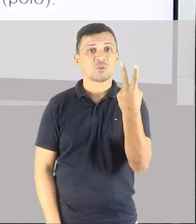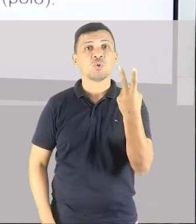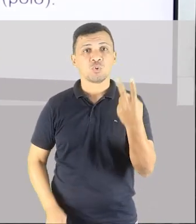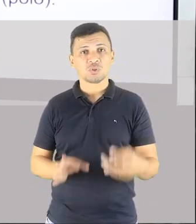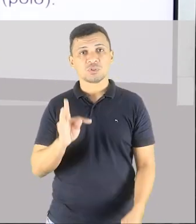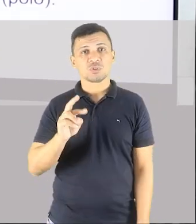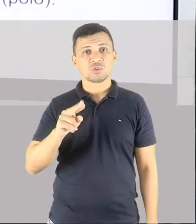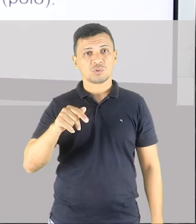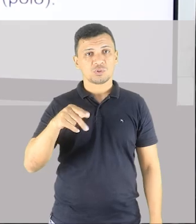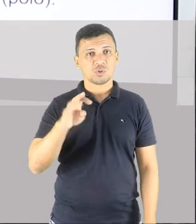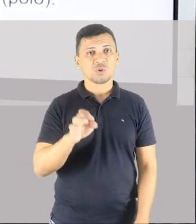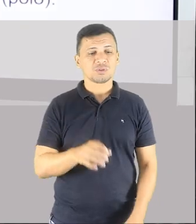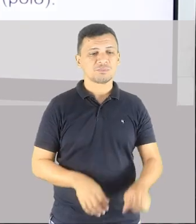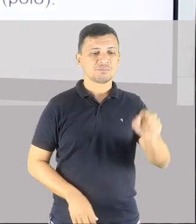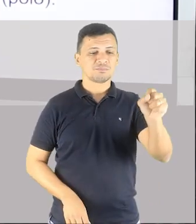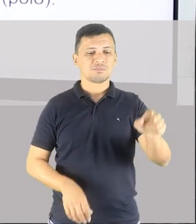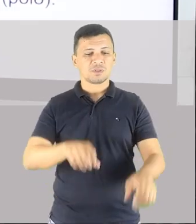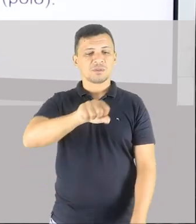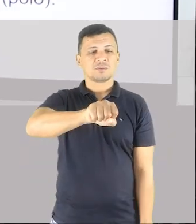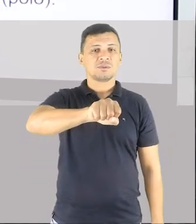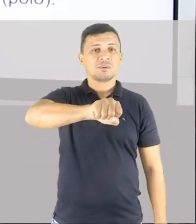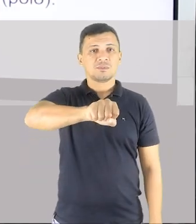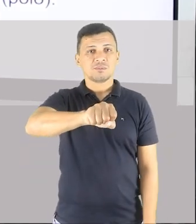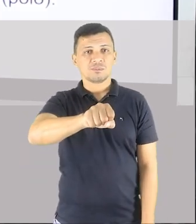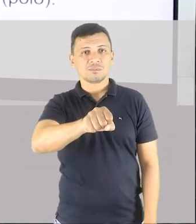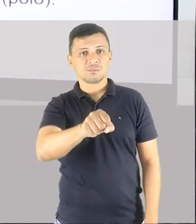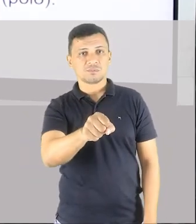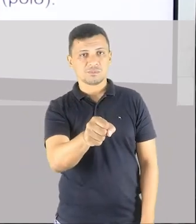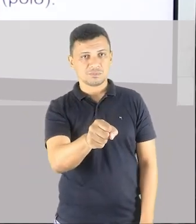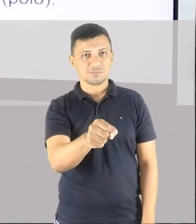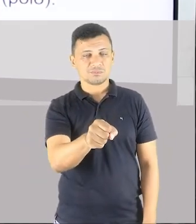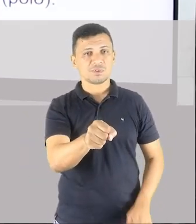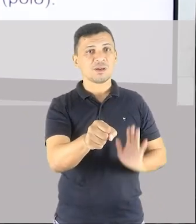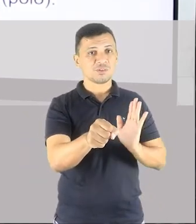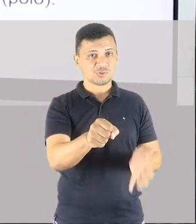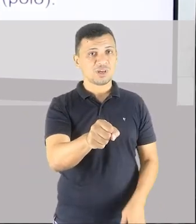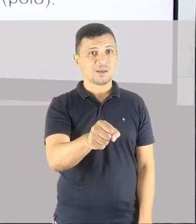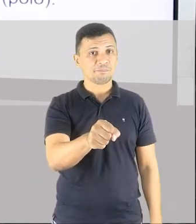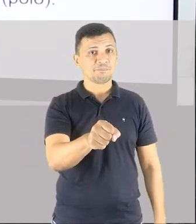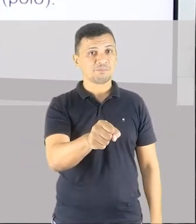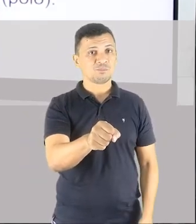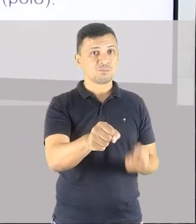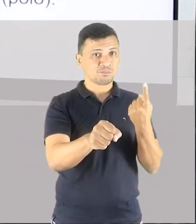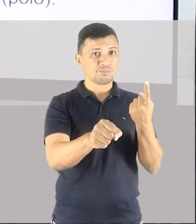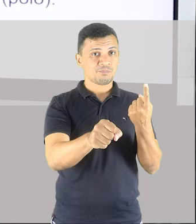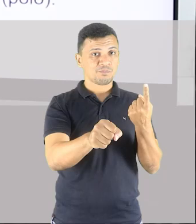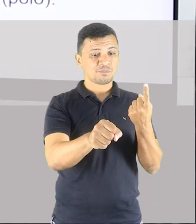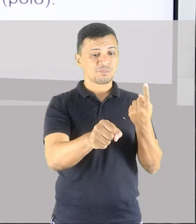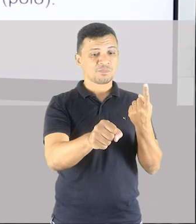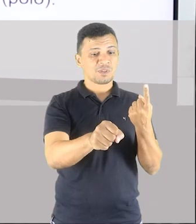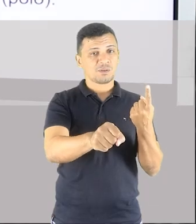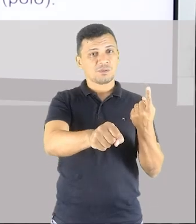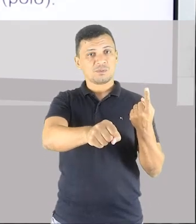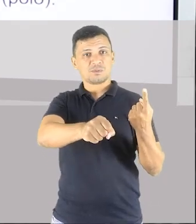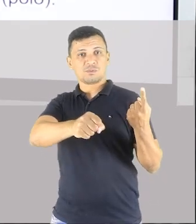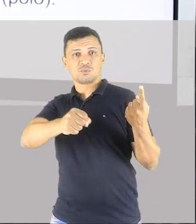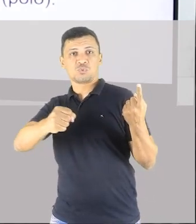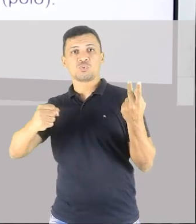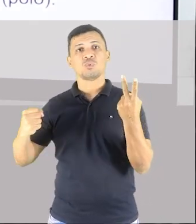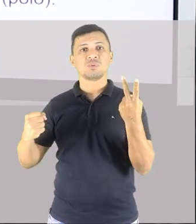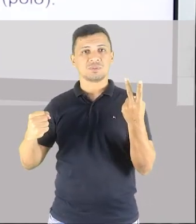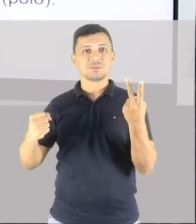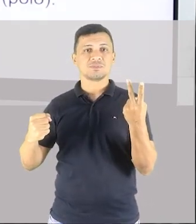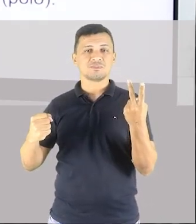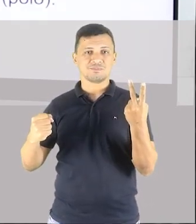necessários, né? Um para girar a maçaneta, já girou, já tem um primeiro torque. E outro para abrir a porta, já tem um segundo